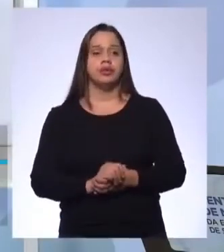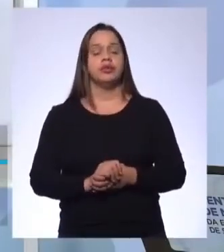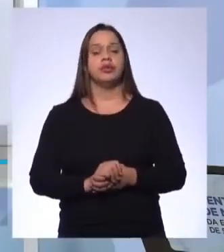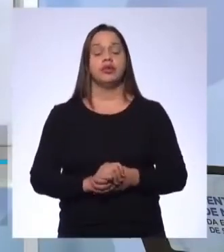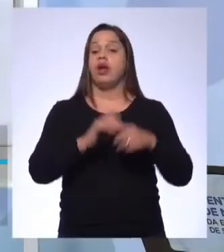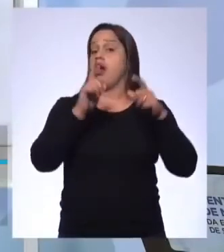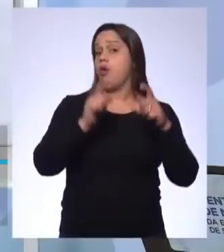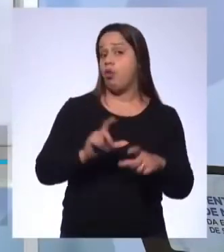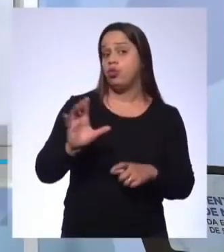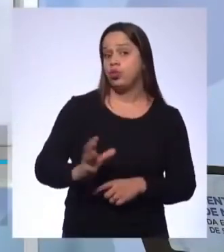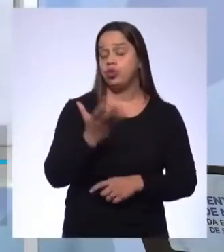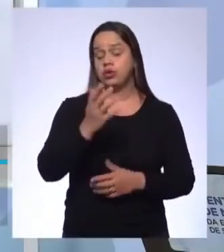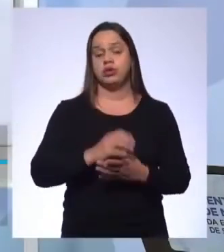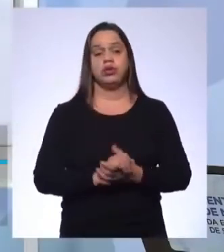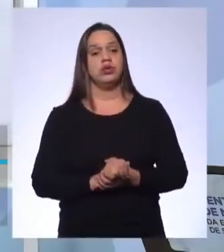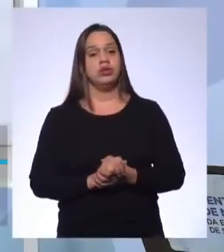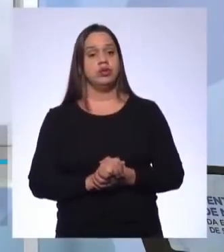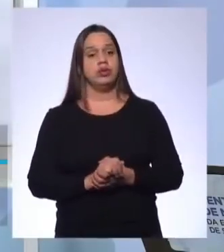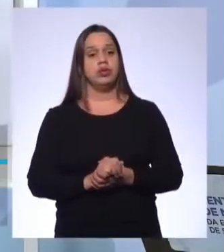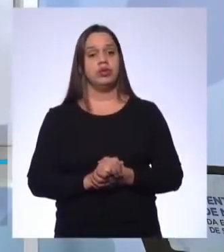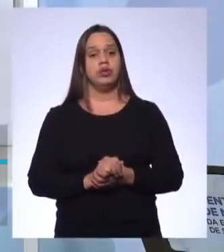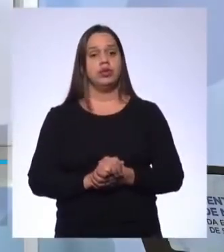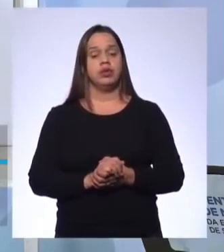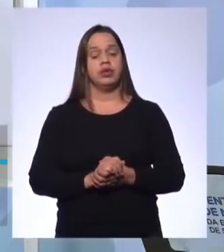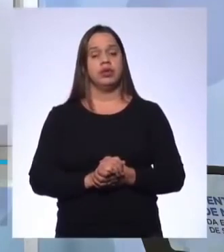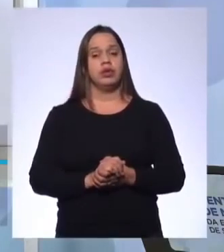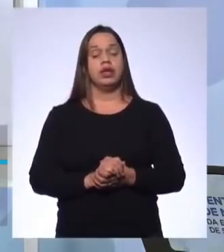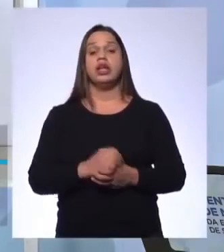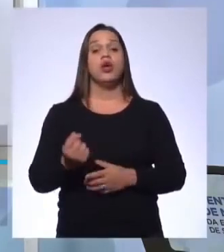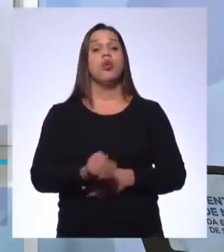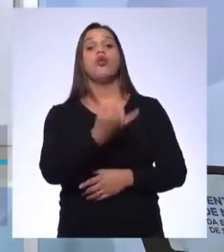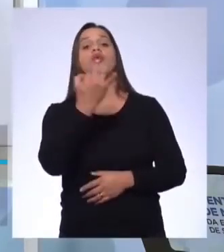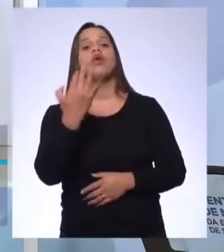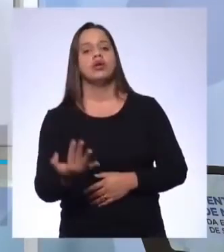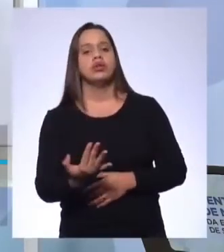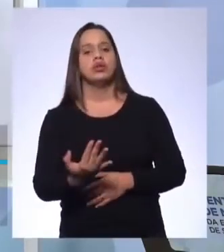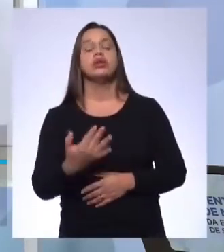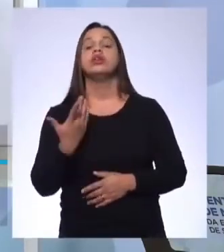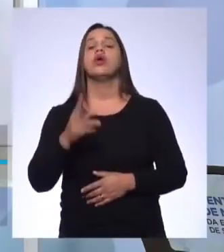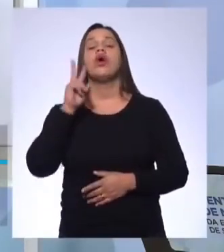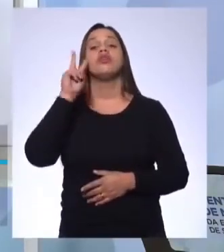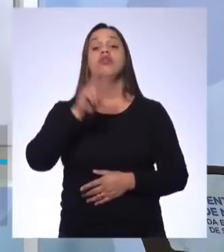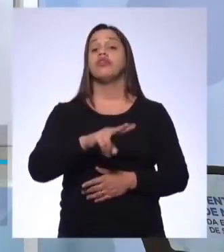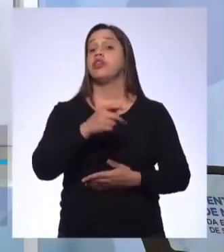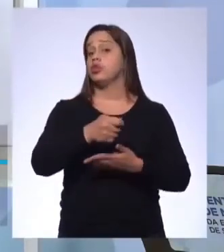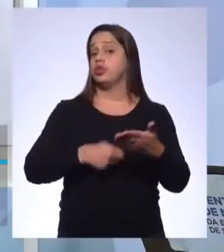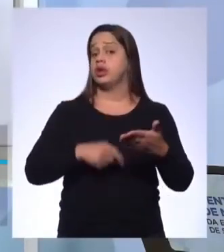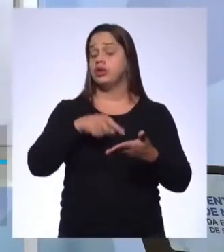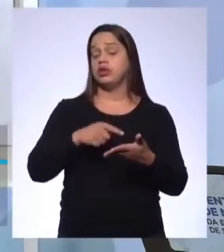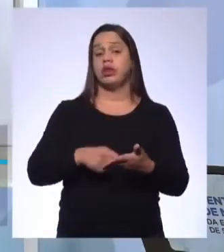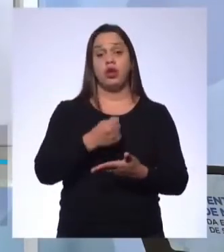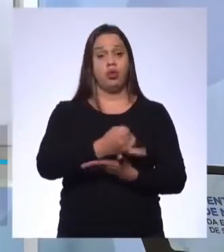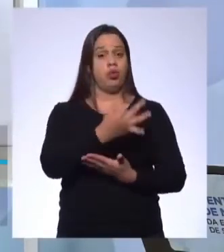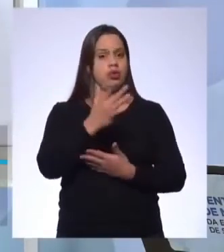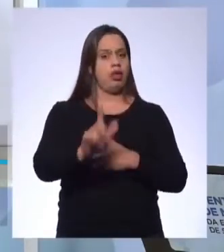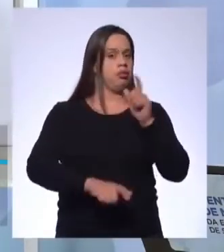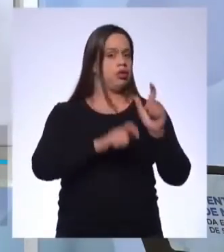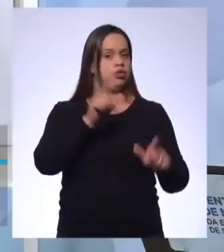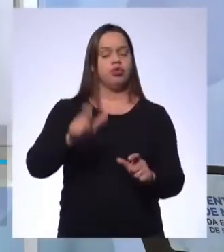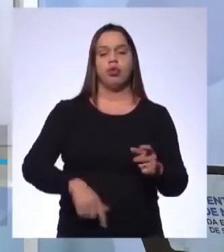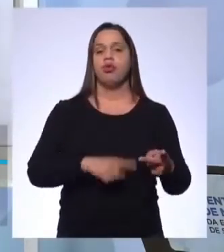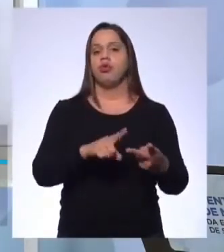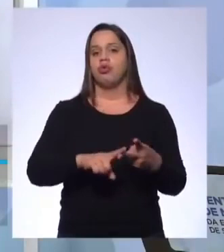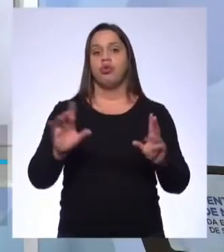onde aconteceu, né? E how many, quantas? Aonde tem quantidade ali, né? Quantidade de pessoas,